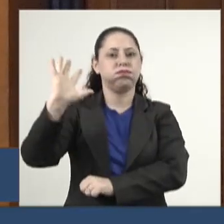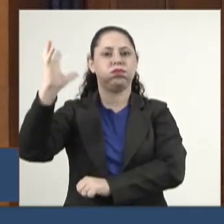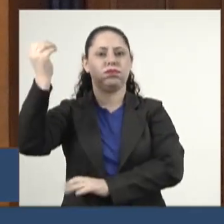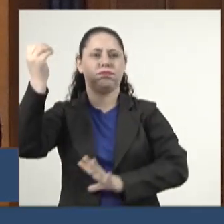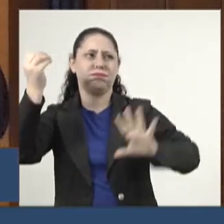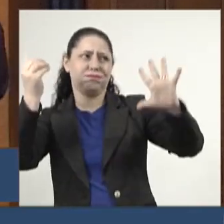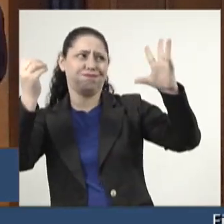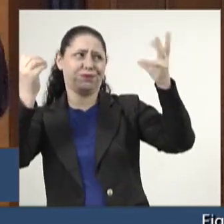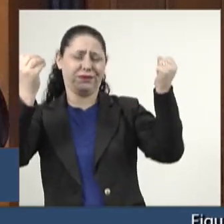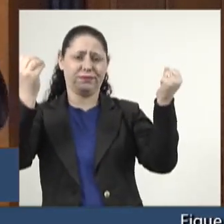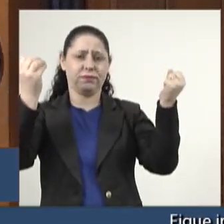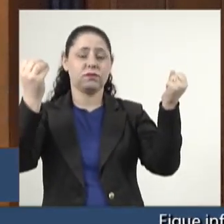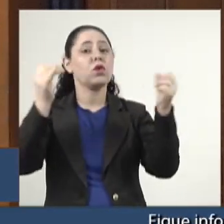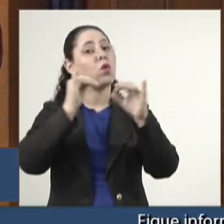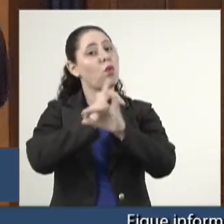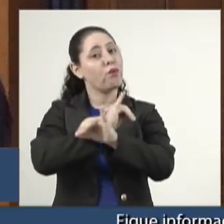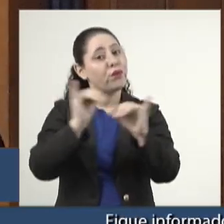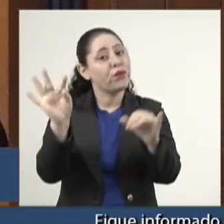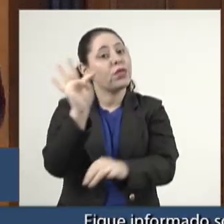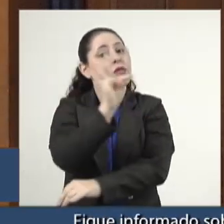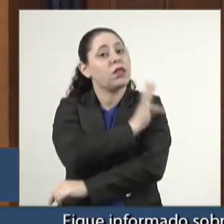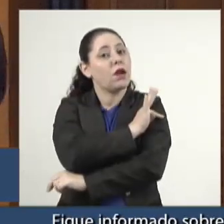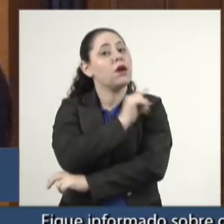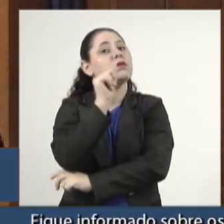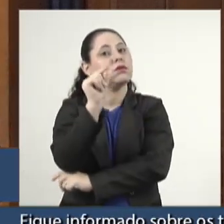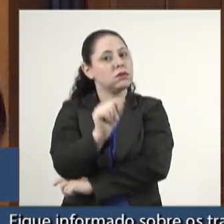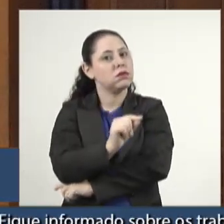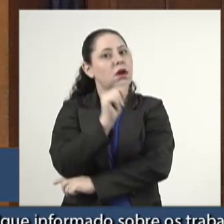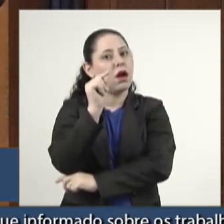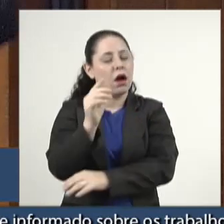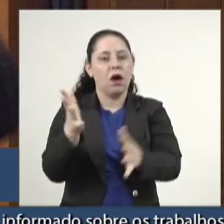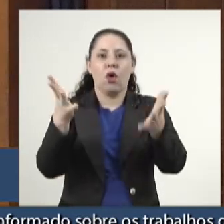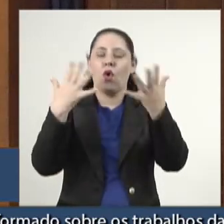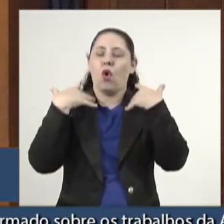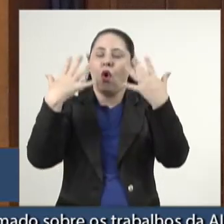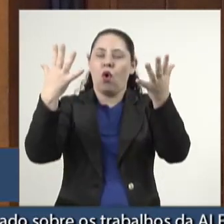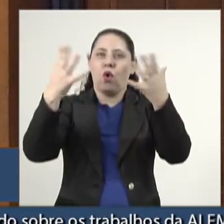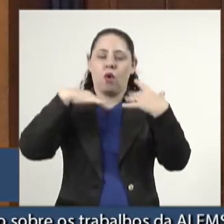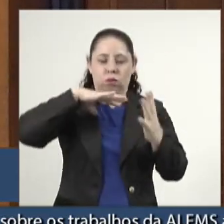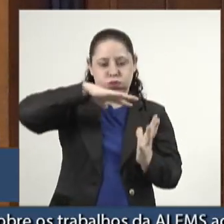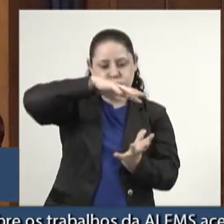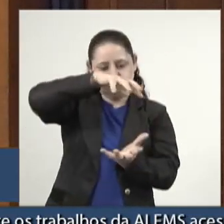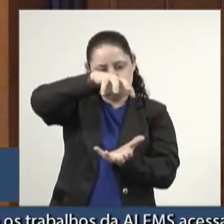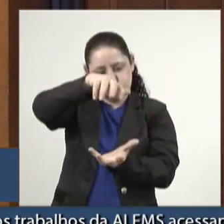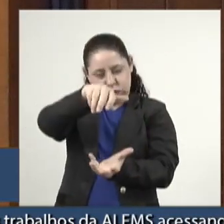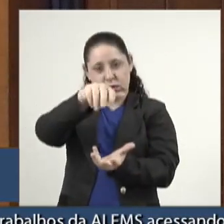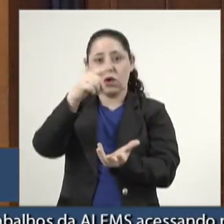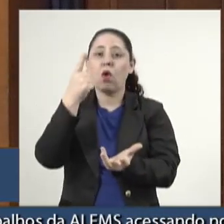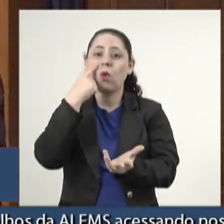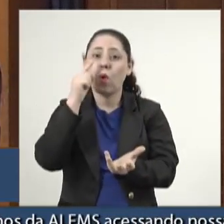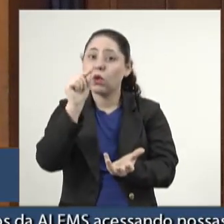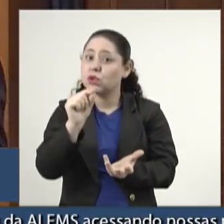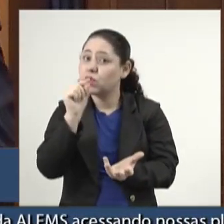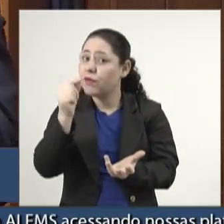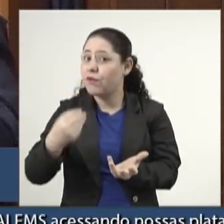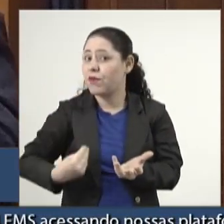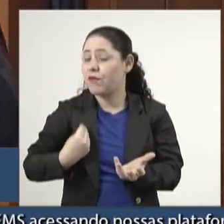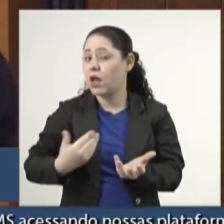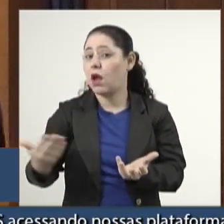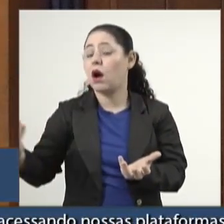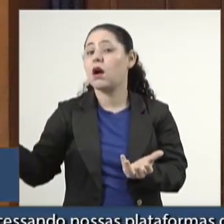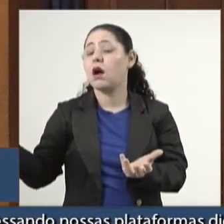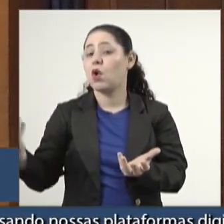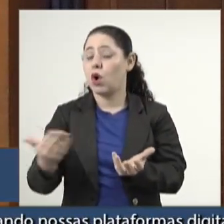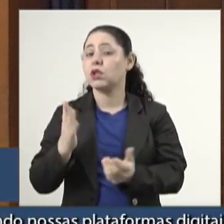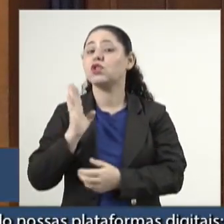climáticas. Os técnicos alertavam sobre o aquecimento global. E olha o que nós estamos